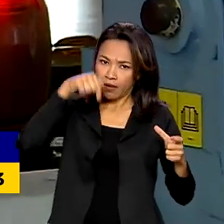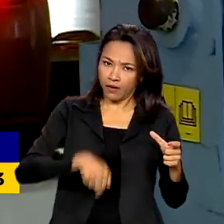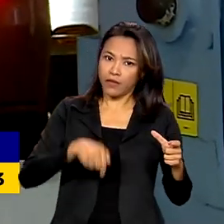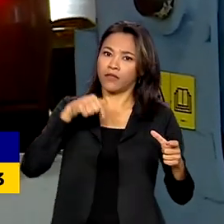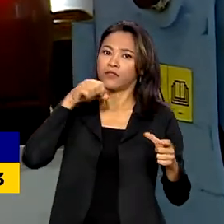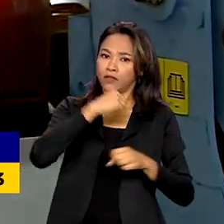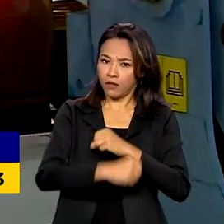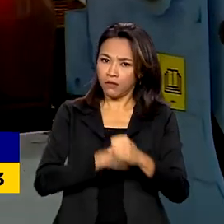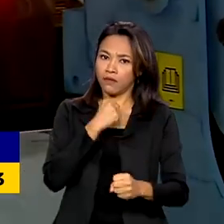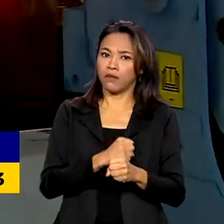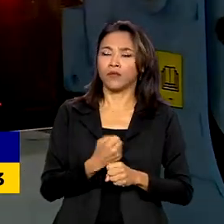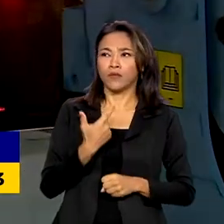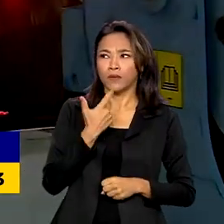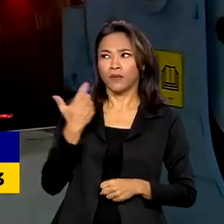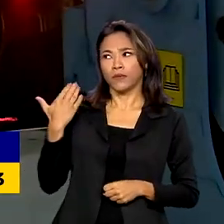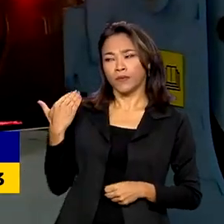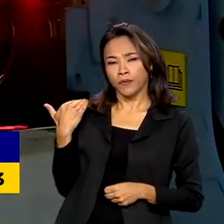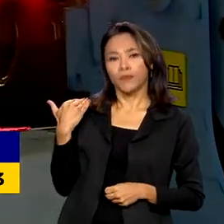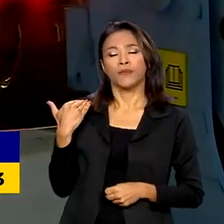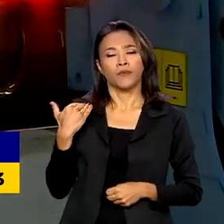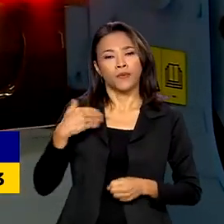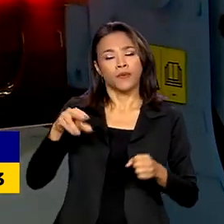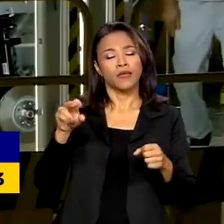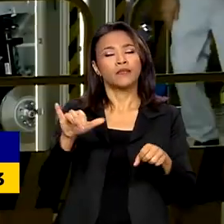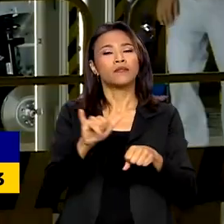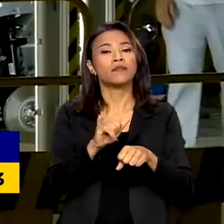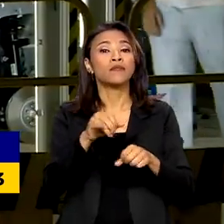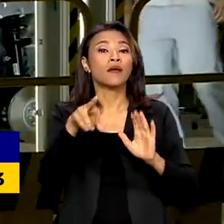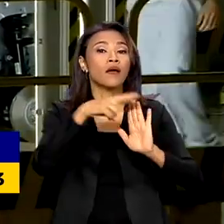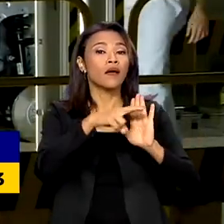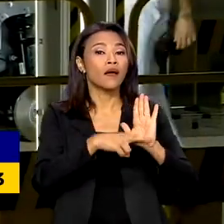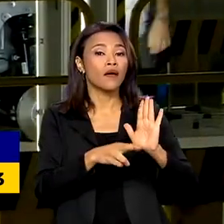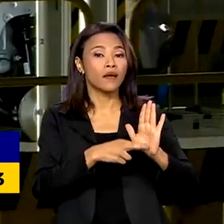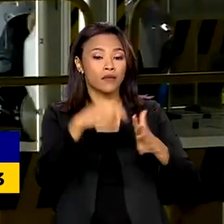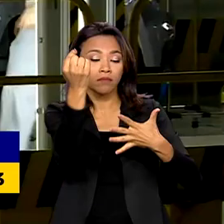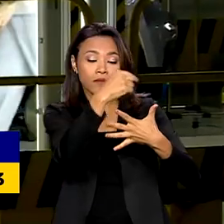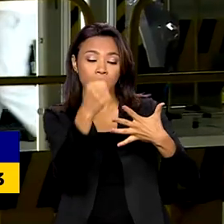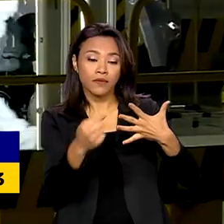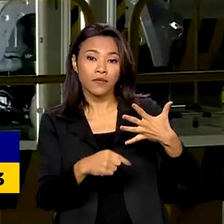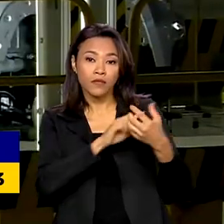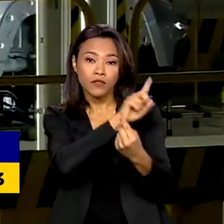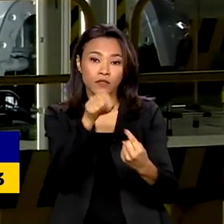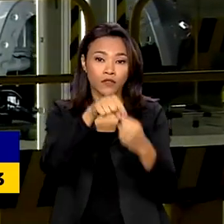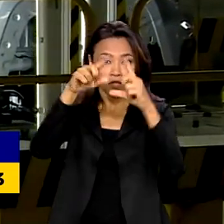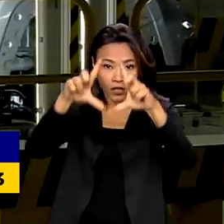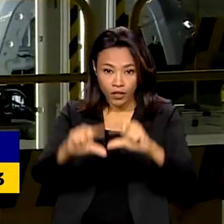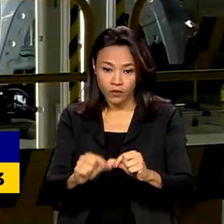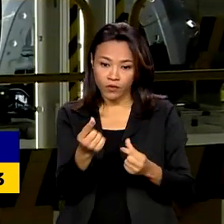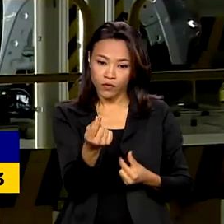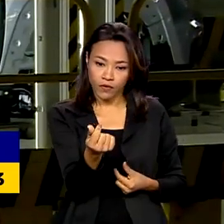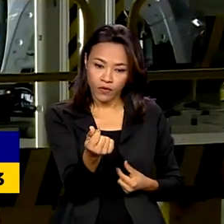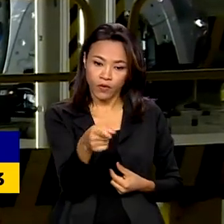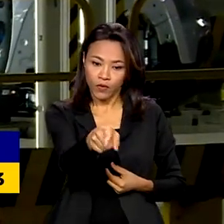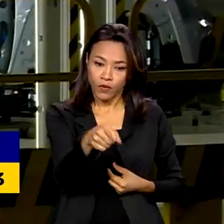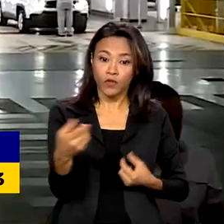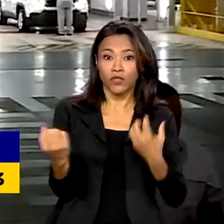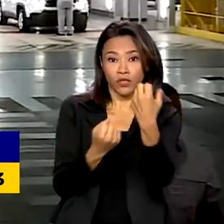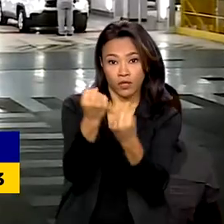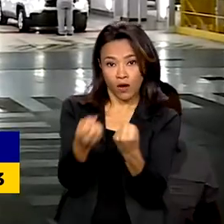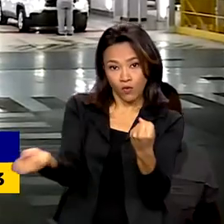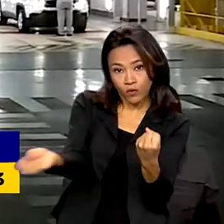Após as medidas recém-anunciadas pelo governo federal, que devem reduzir os valores de veículos zero quilômetro no